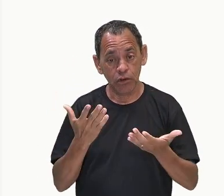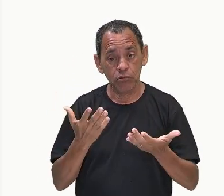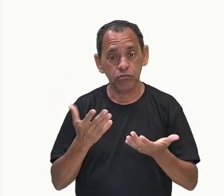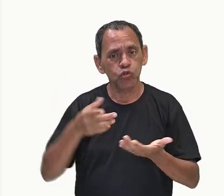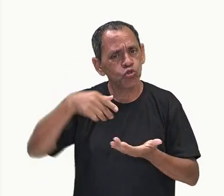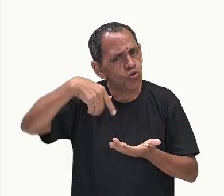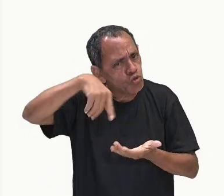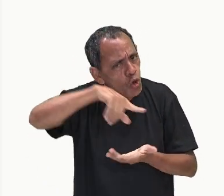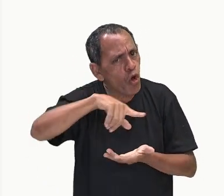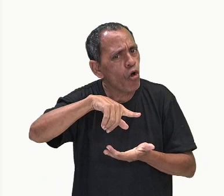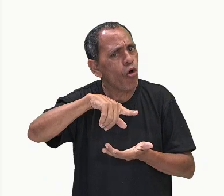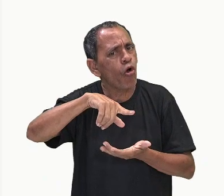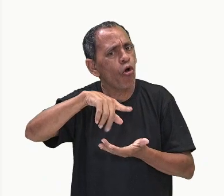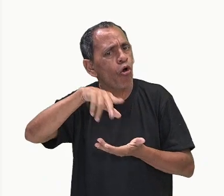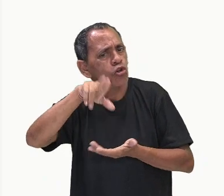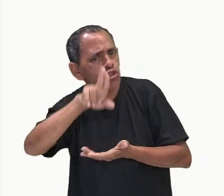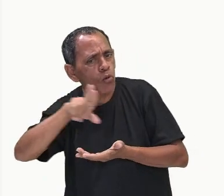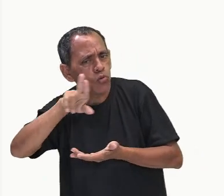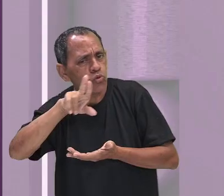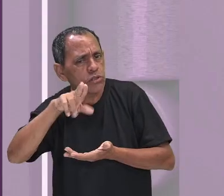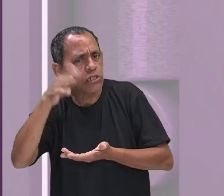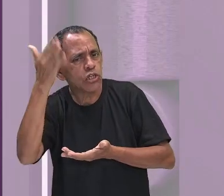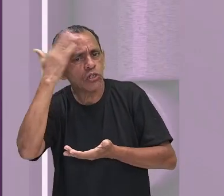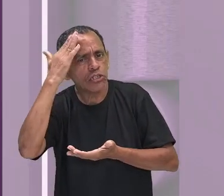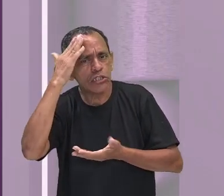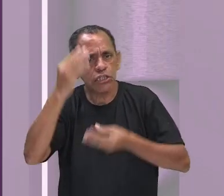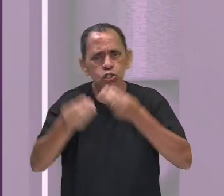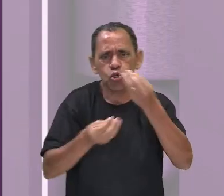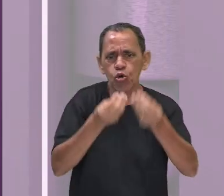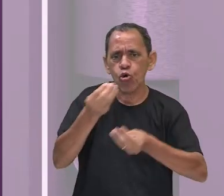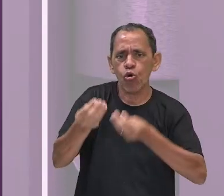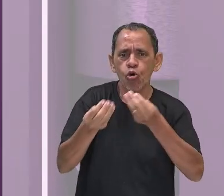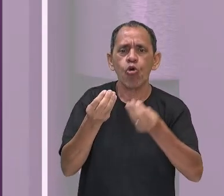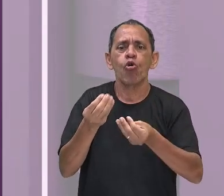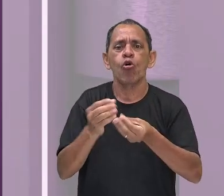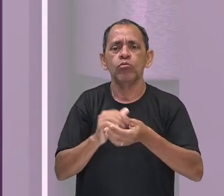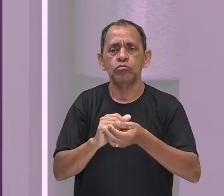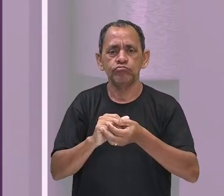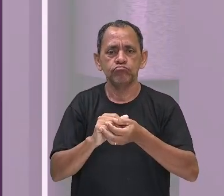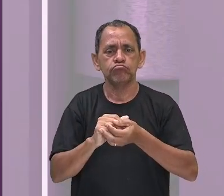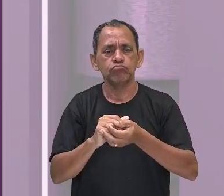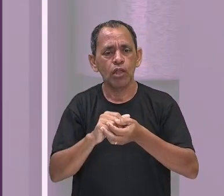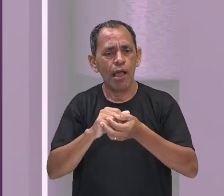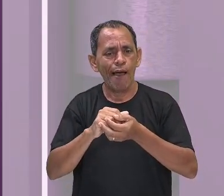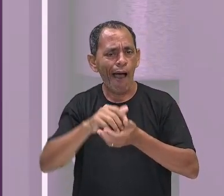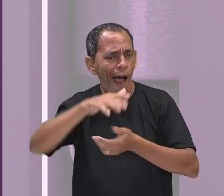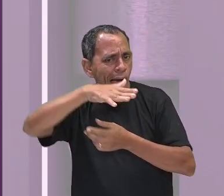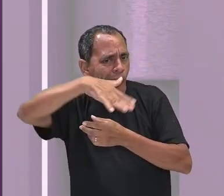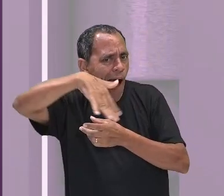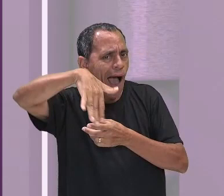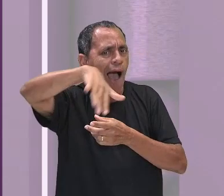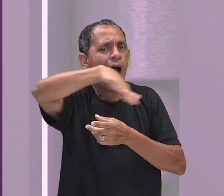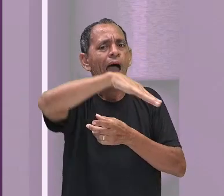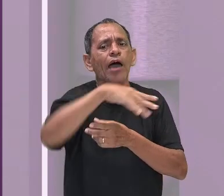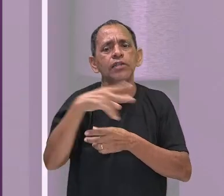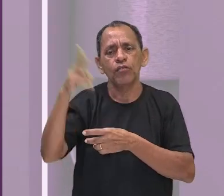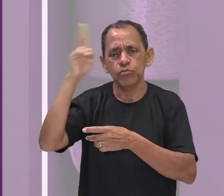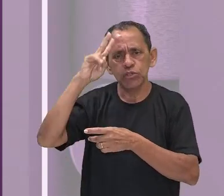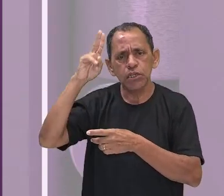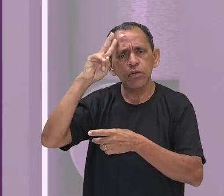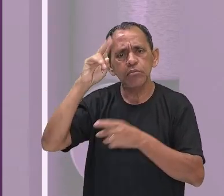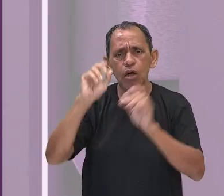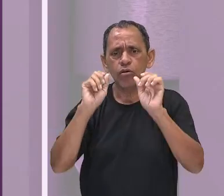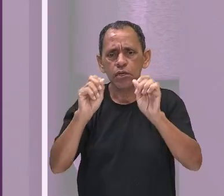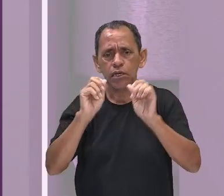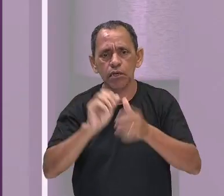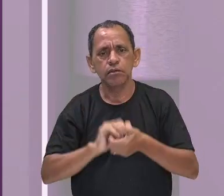É claro que quando a gente calcula, por exemplo, área de uma circunferência, a gente vai lembrar que